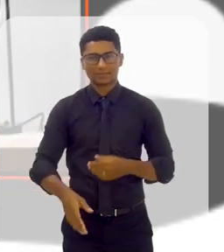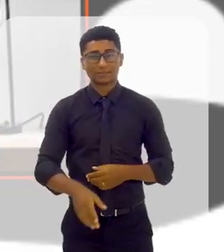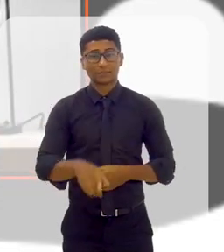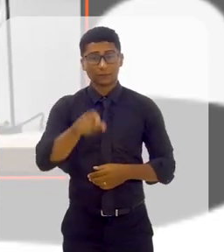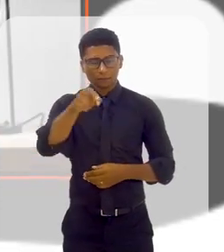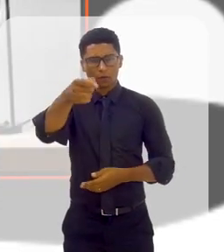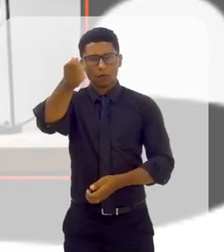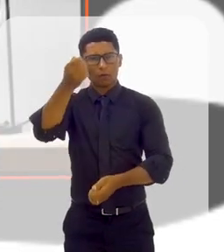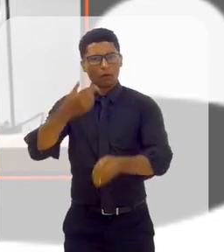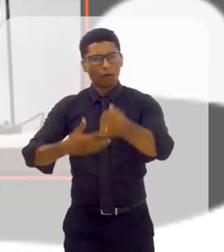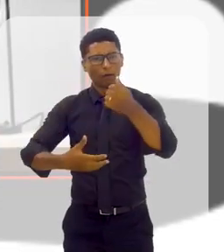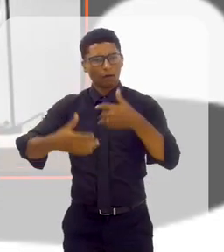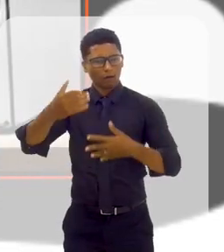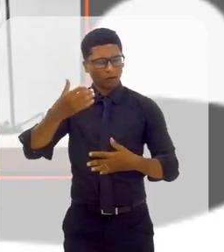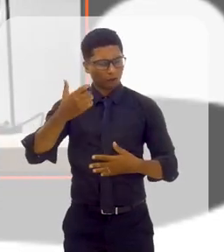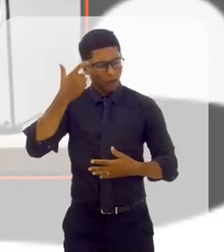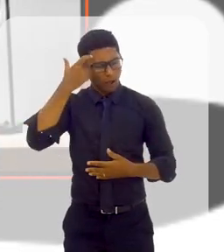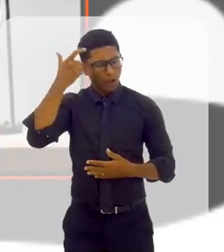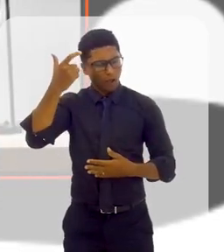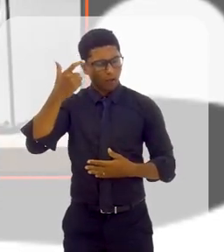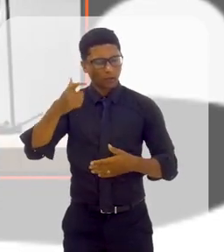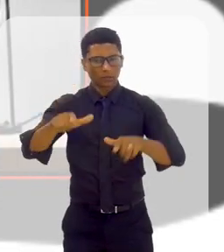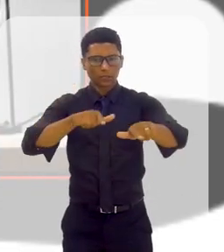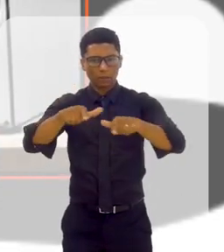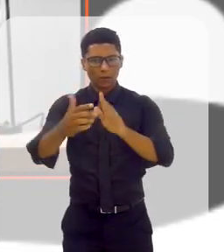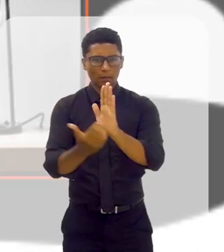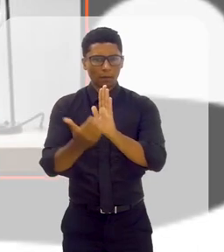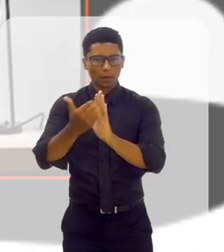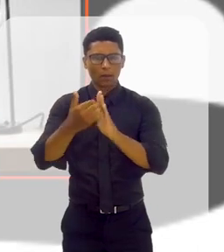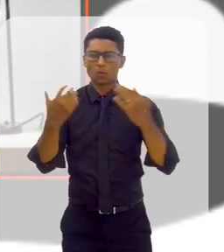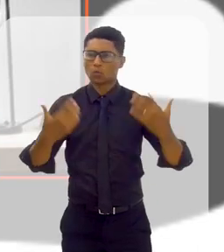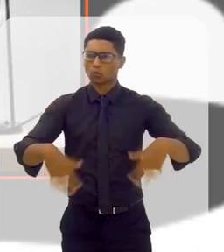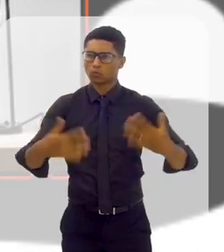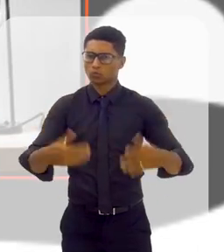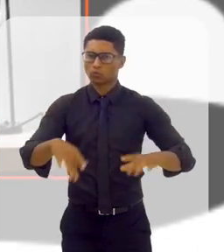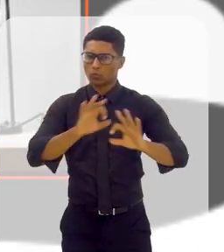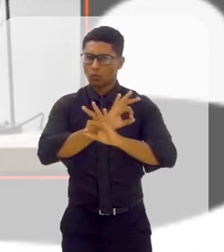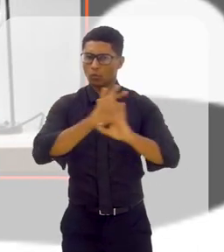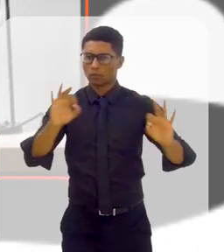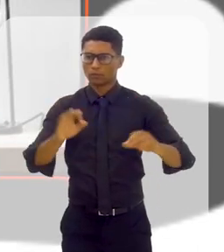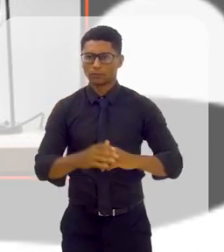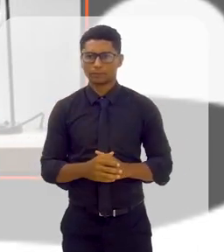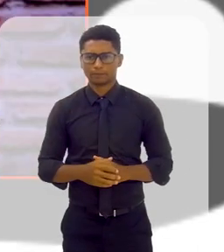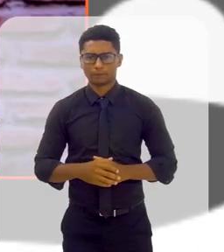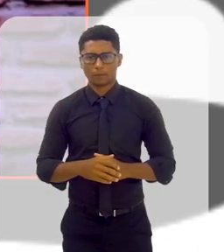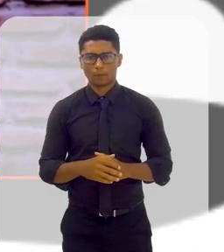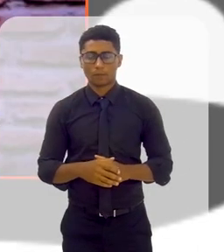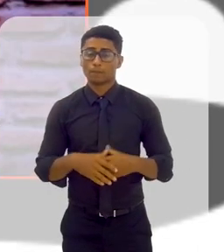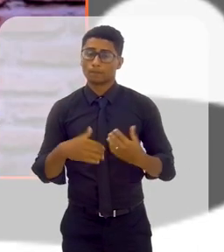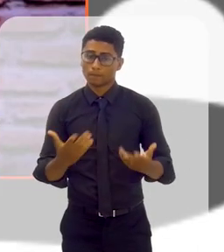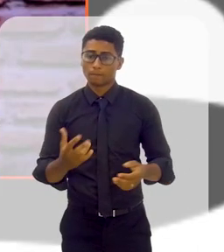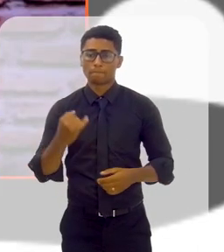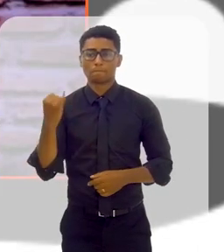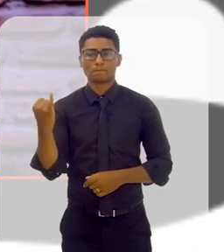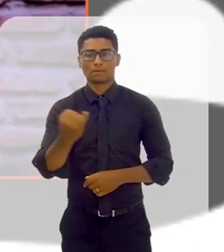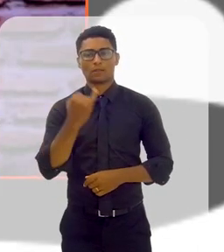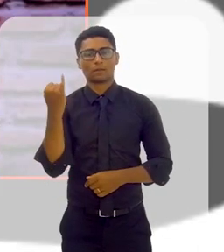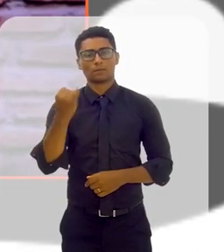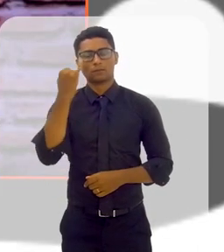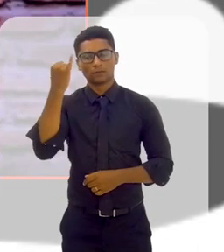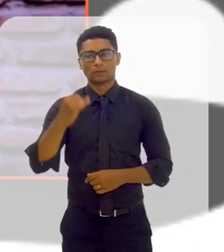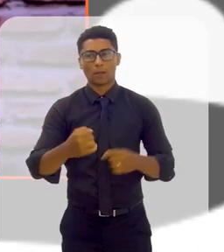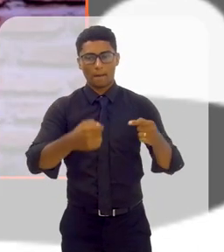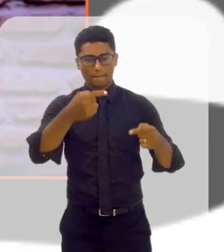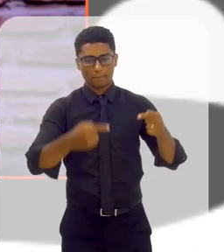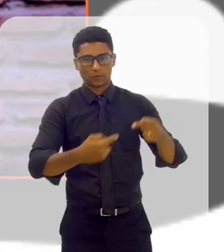conduzindo a mim o espectador Até chegar na geração de emprego é absolutamente fascinante Marcelo e aí a importância de